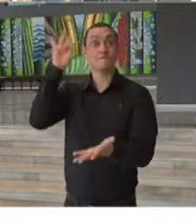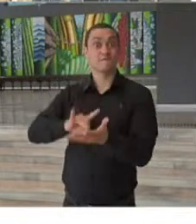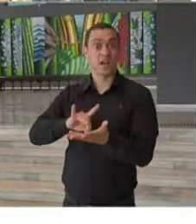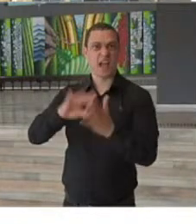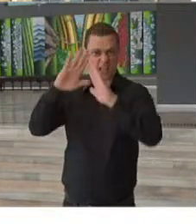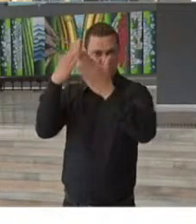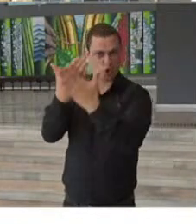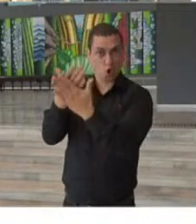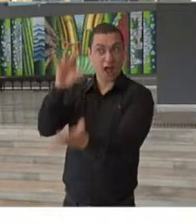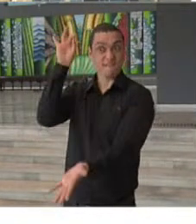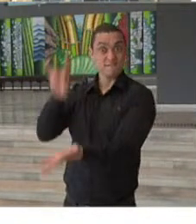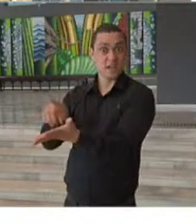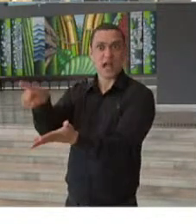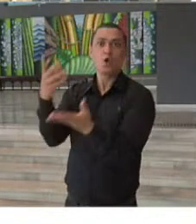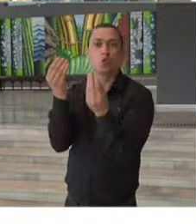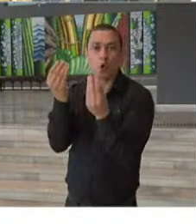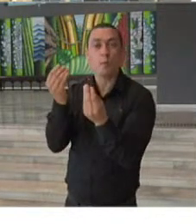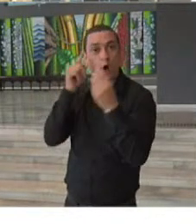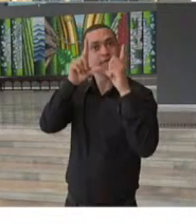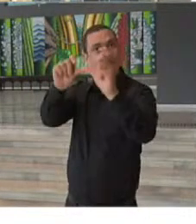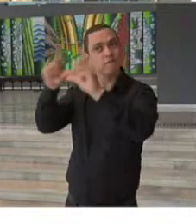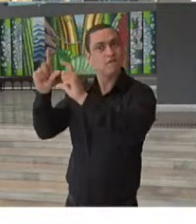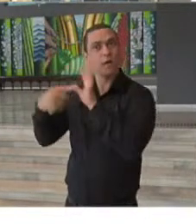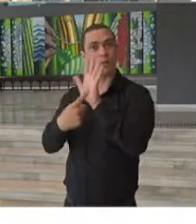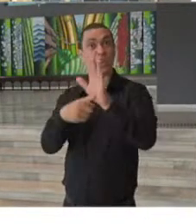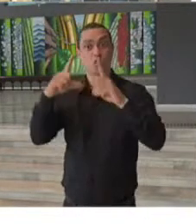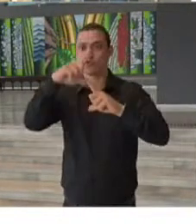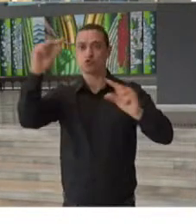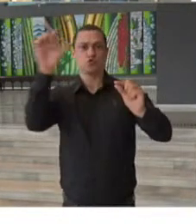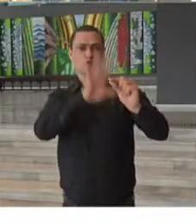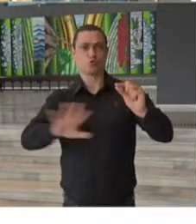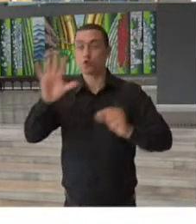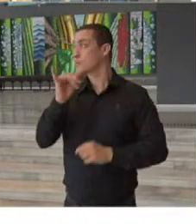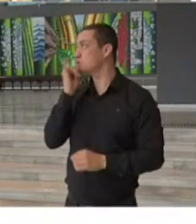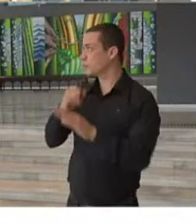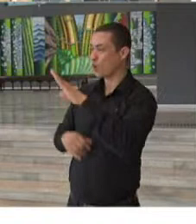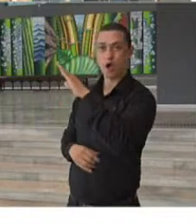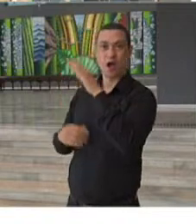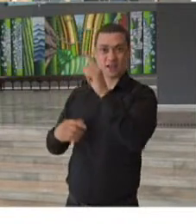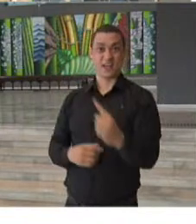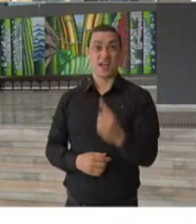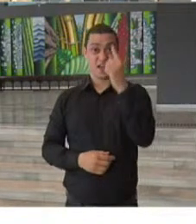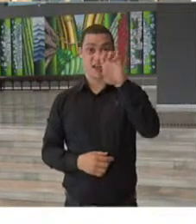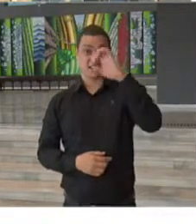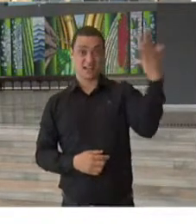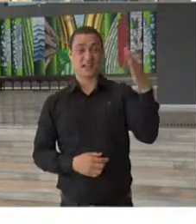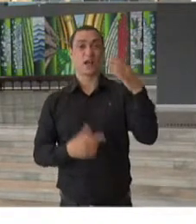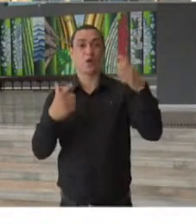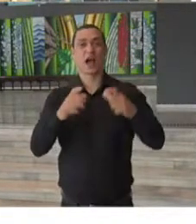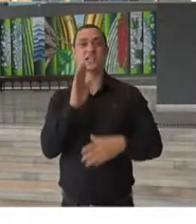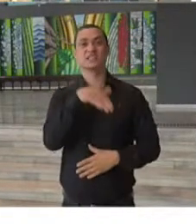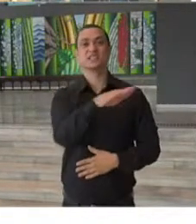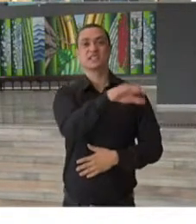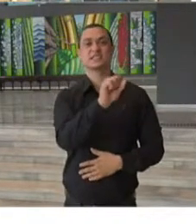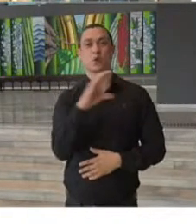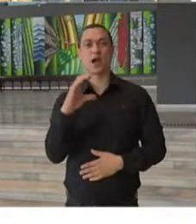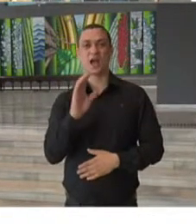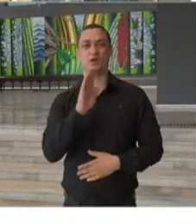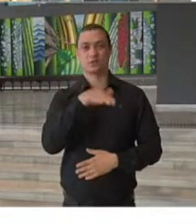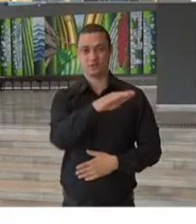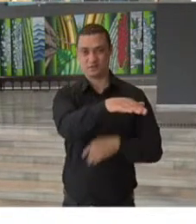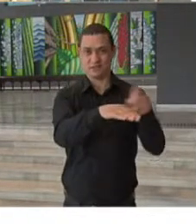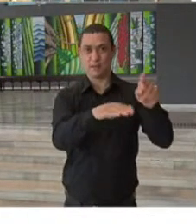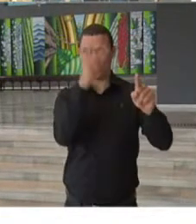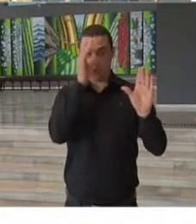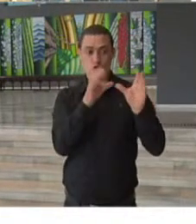algumas escolas espalhadas pelo estado. Por exemplo, à esquerda ali é numa escola em São Carlos, onde o clube que